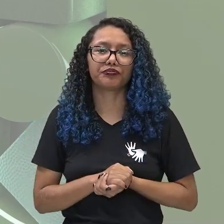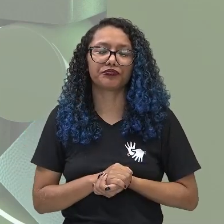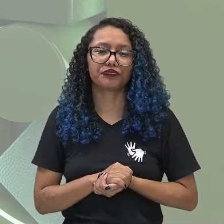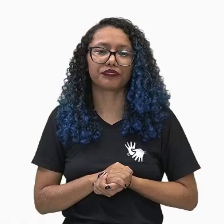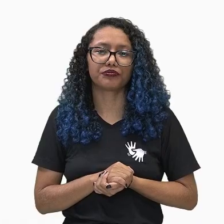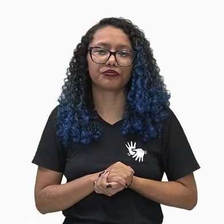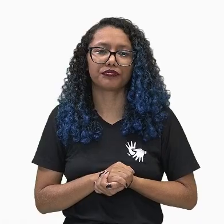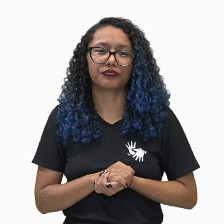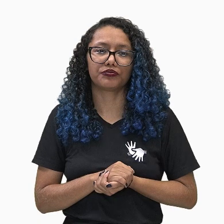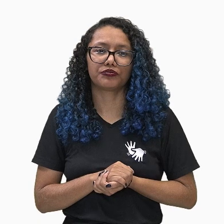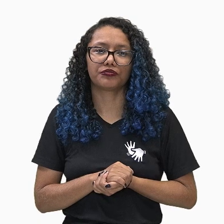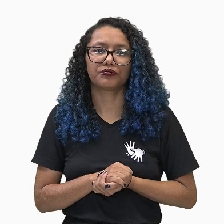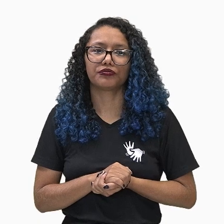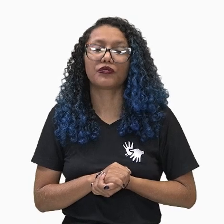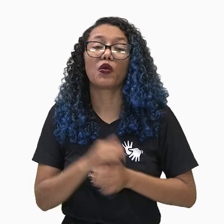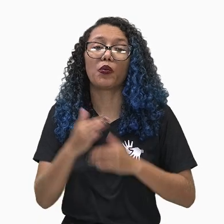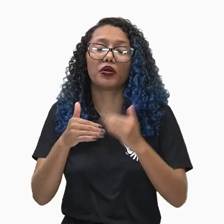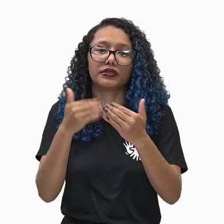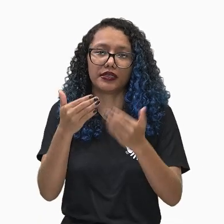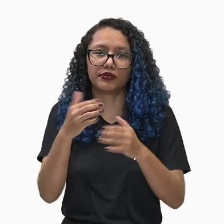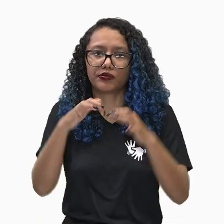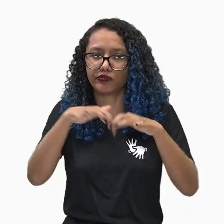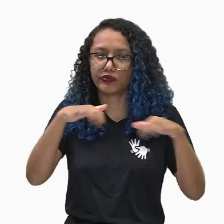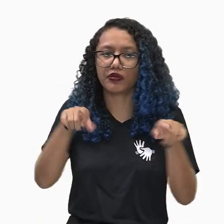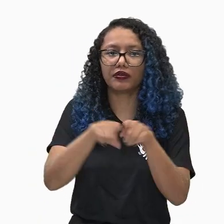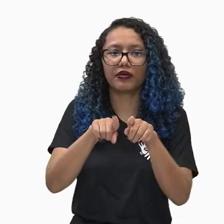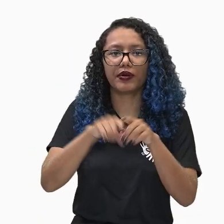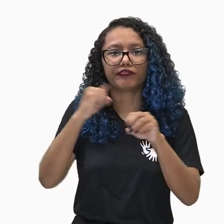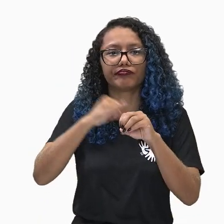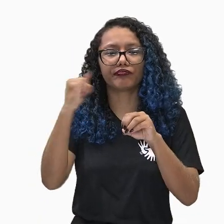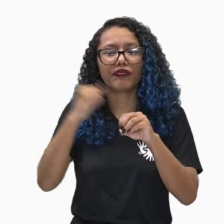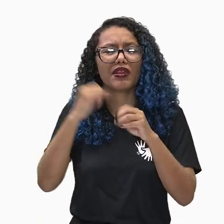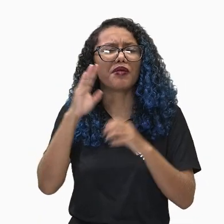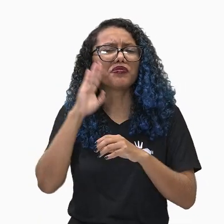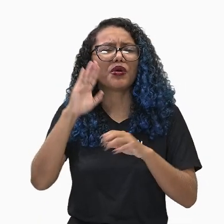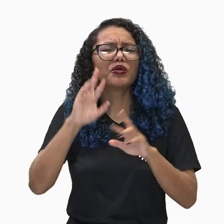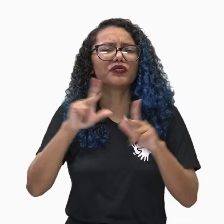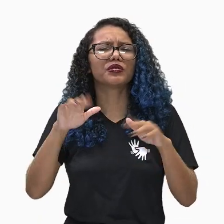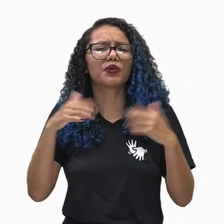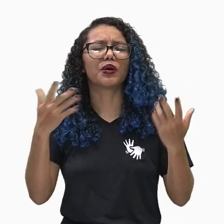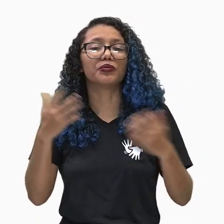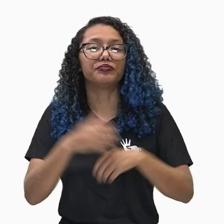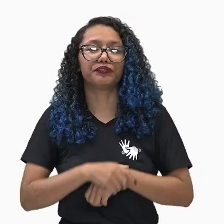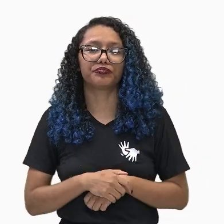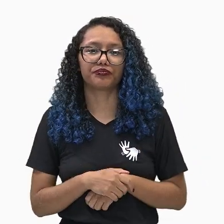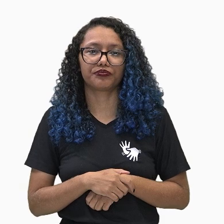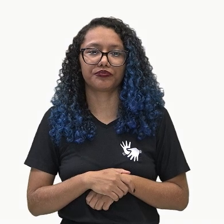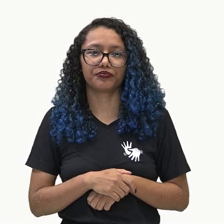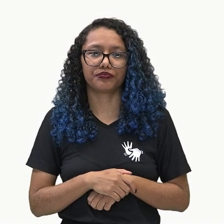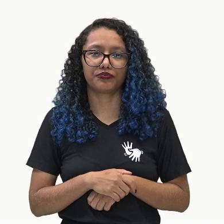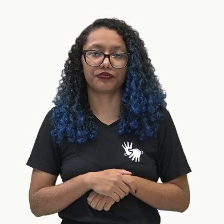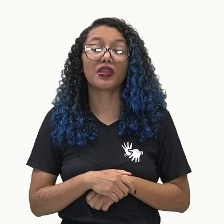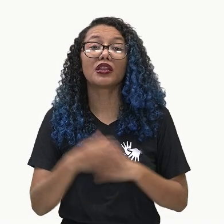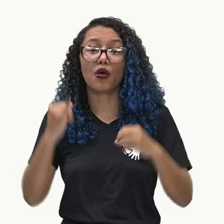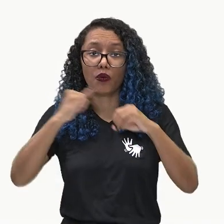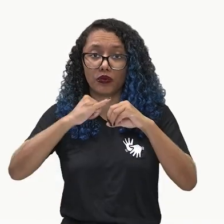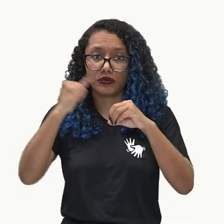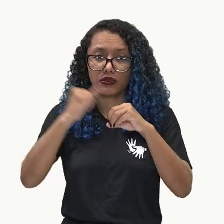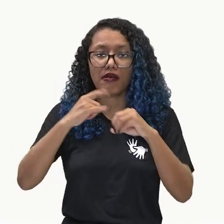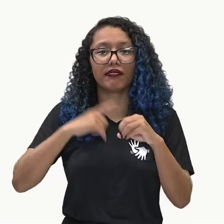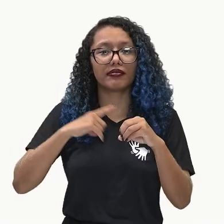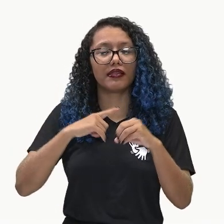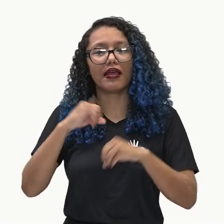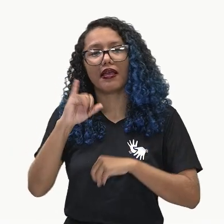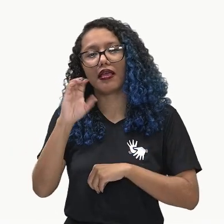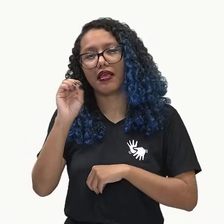dissociação e ionização, cuja principal diferença é a ionização é formada pelos íons,